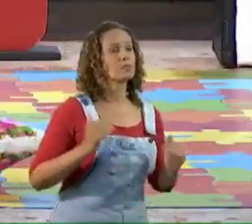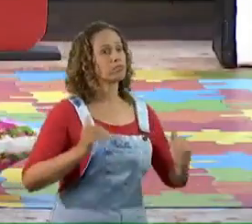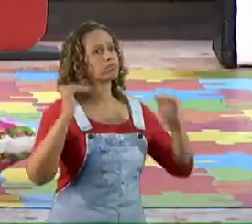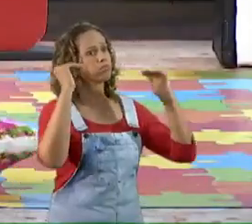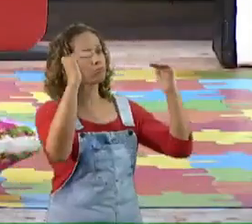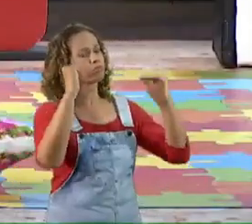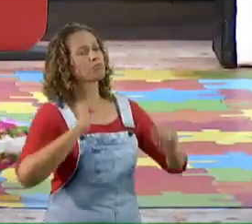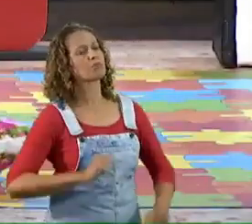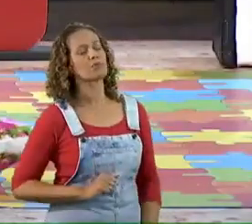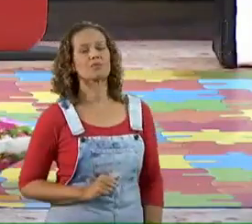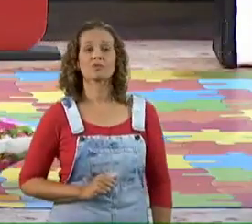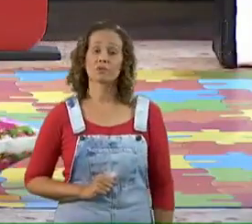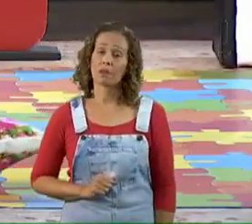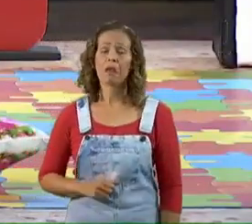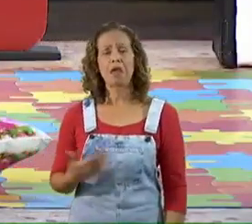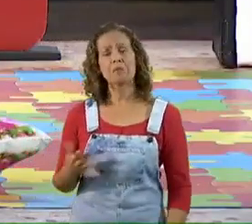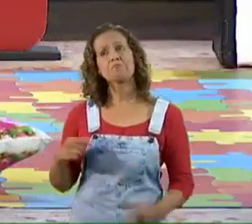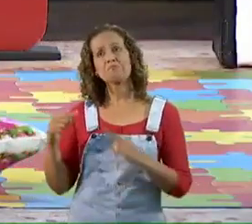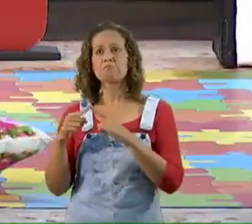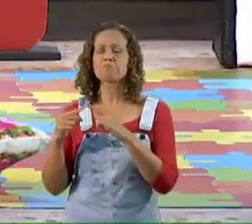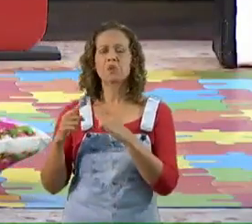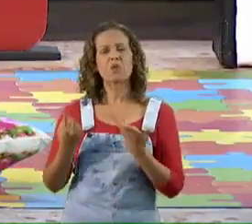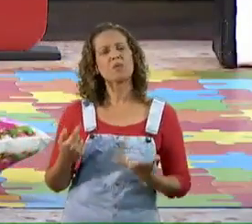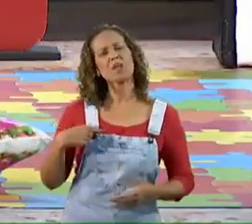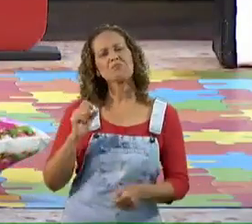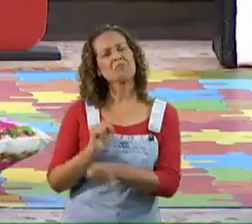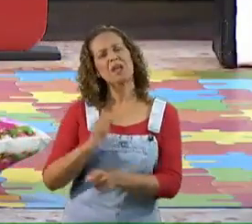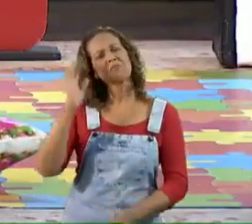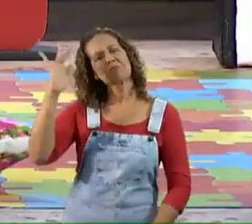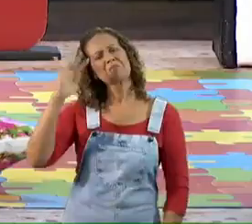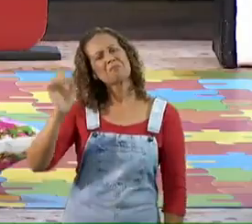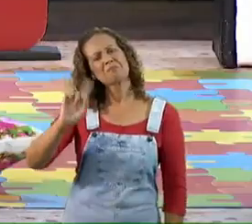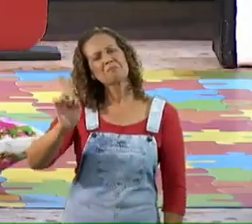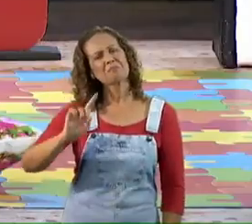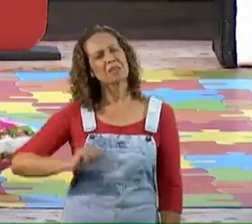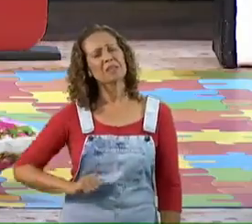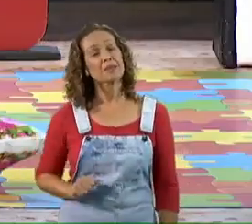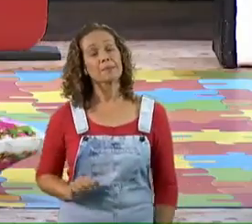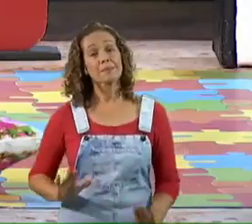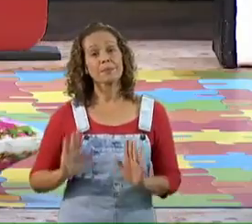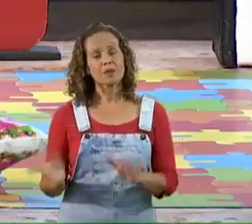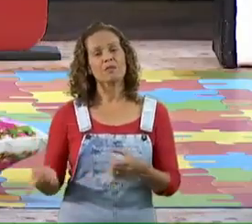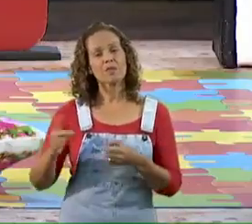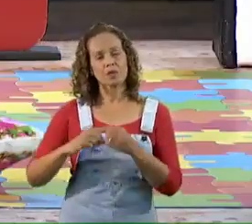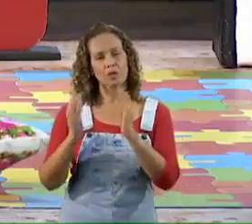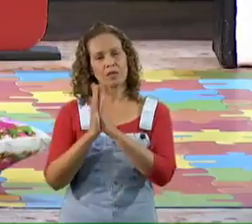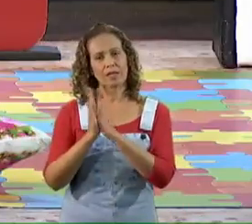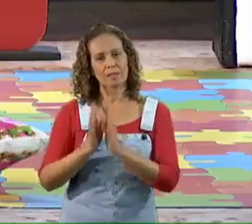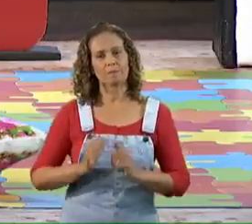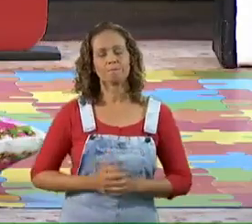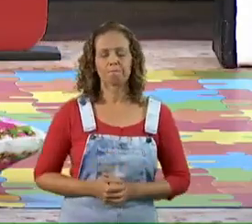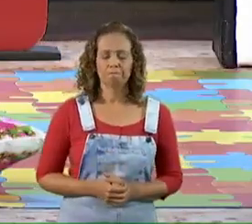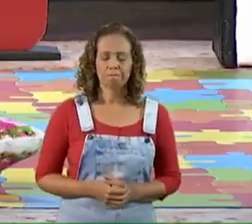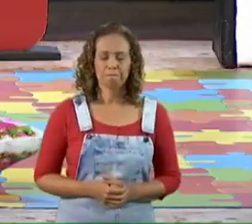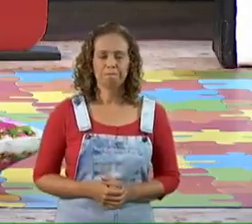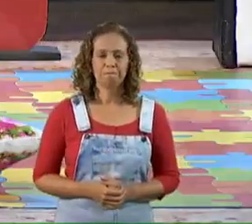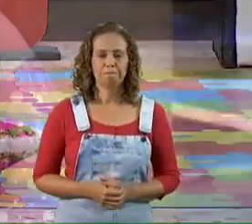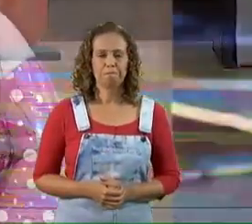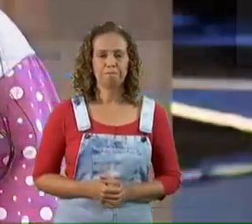grandioso. Até que faz sentido. Eu nunca tinha parado para pensar nisso. Mas vou retomar para minha oração.